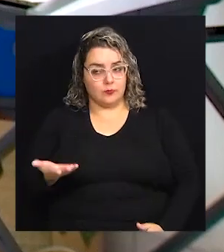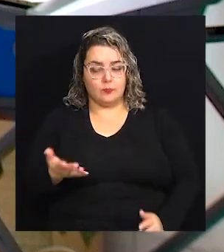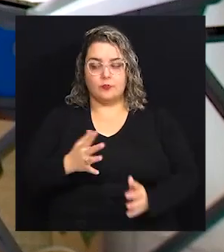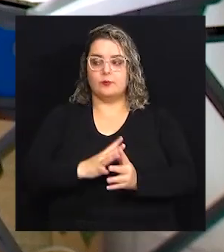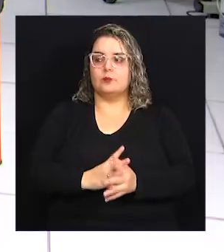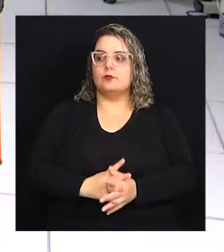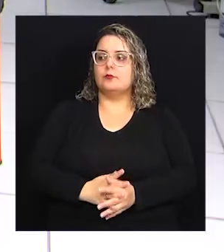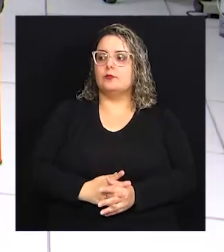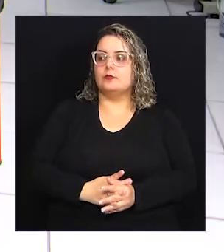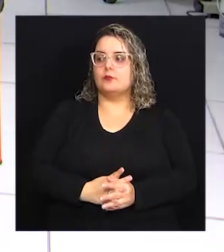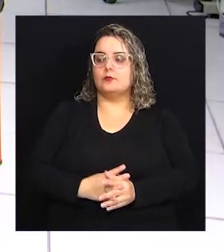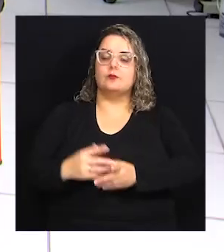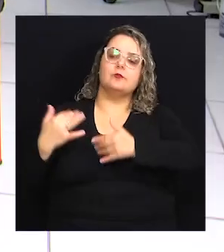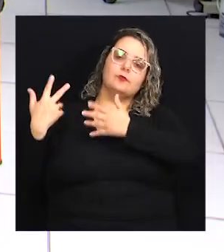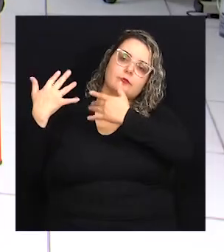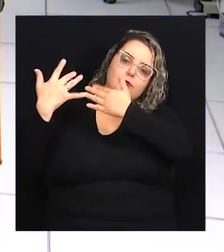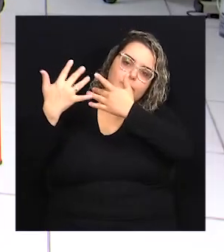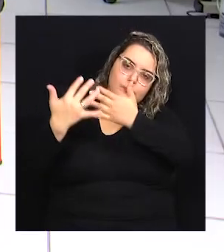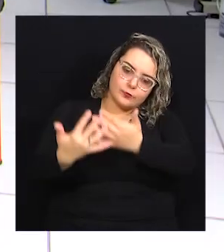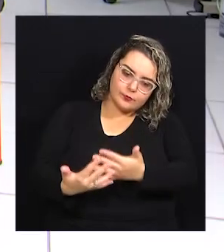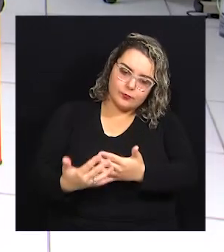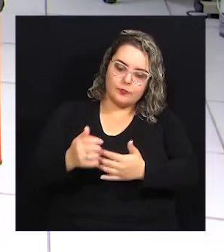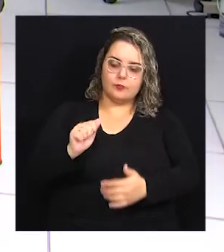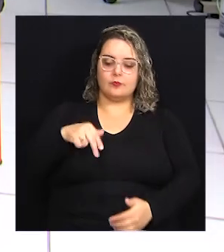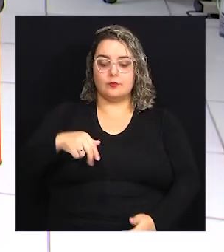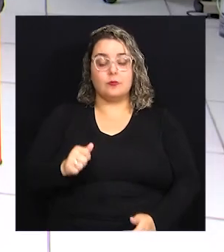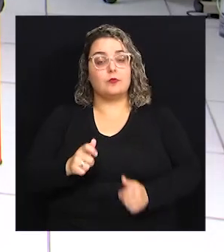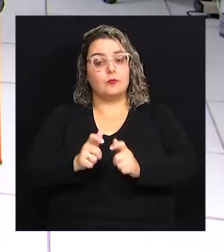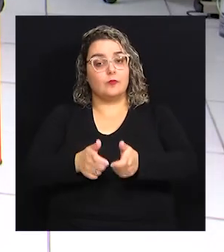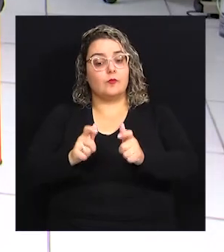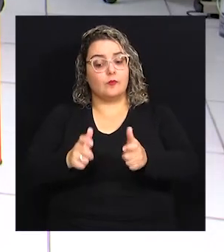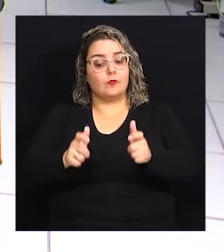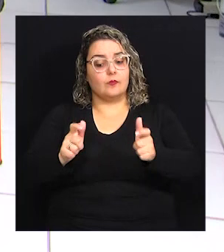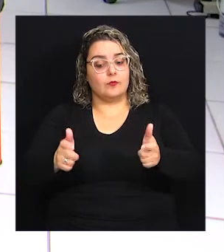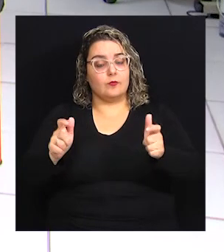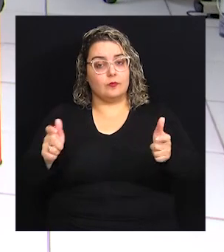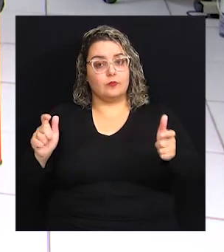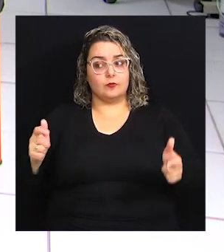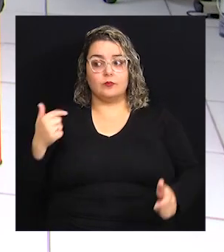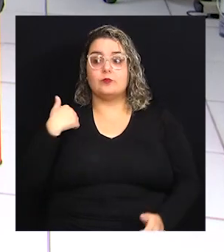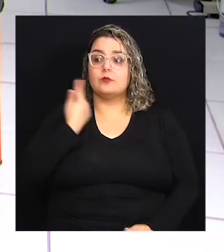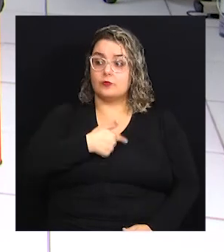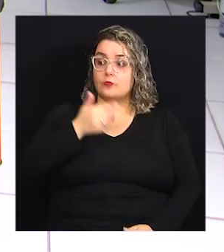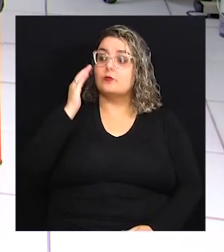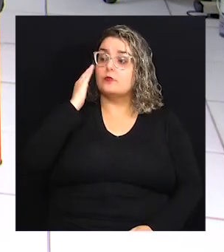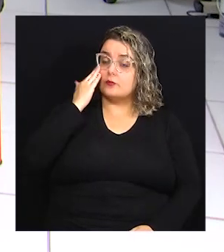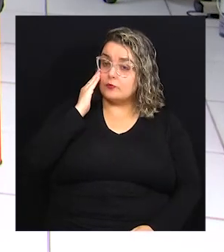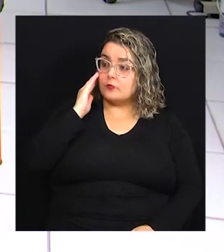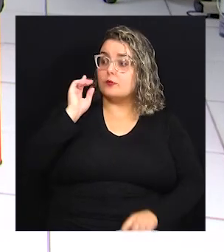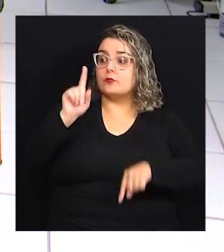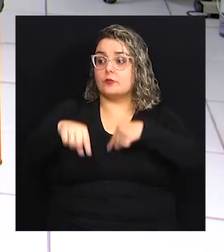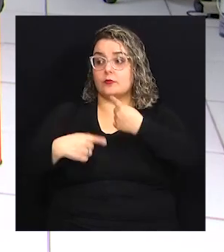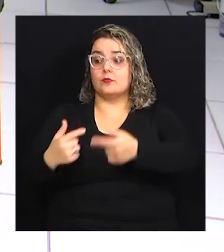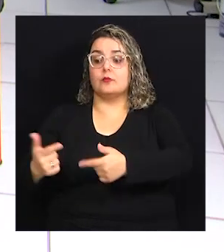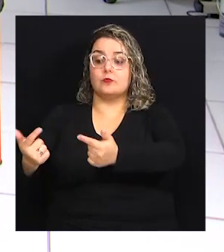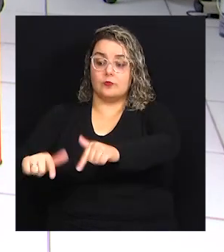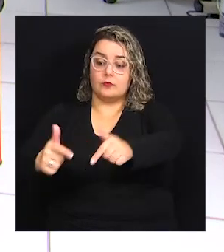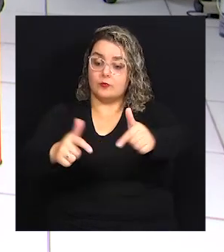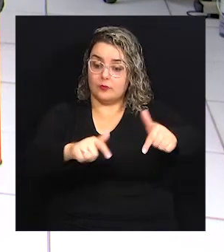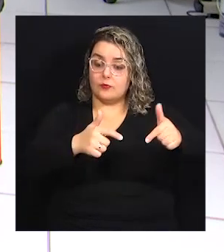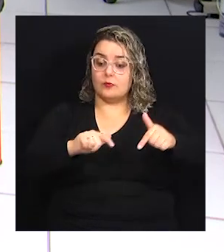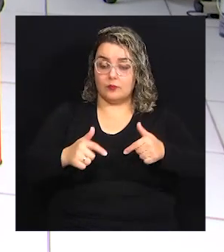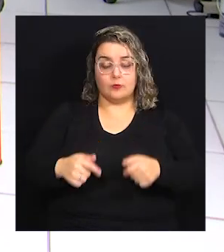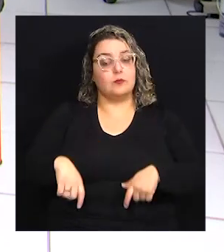ANA. E durante todo esse tempo o ANA ele foi crescendo e nós entendemos que em outros